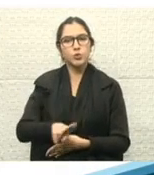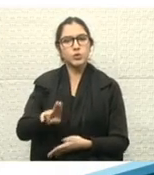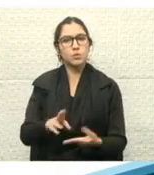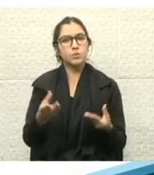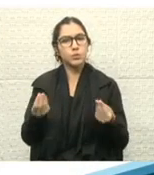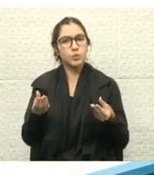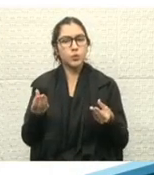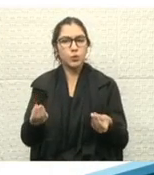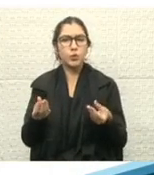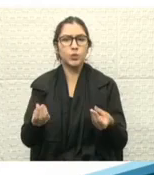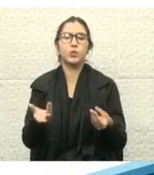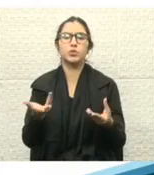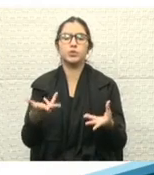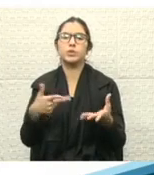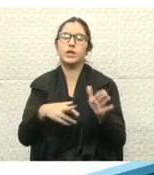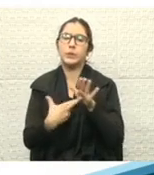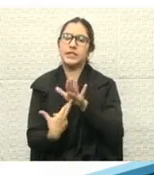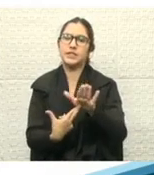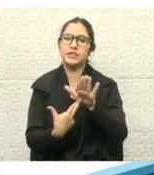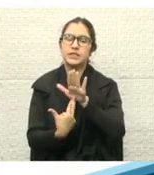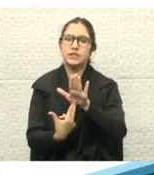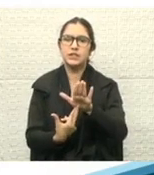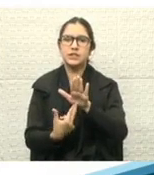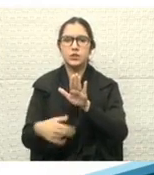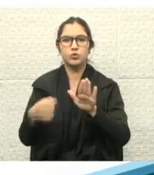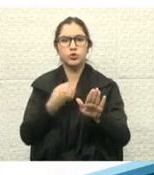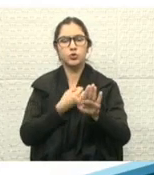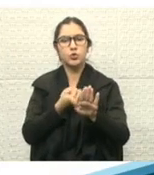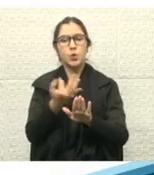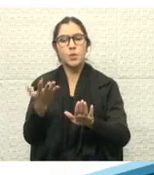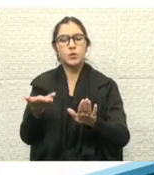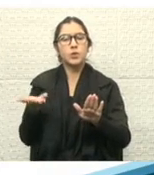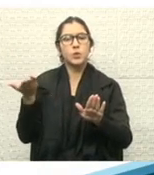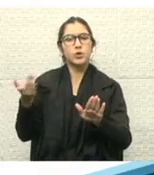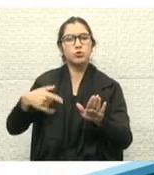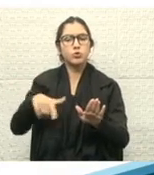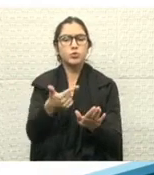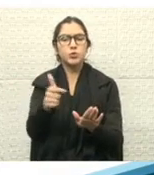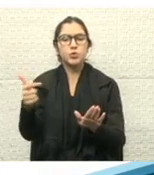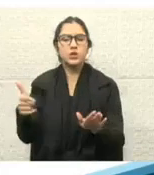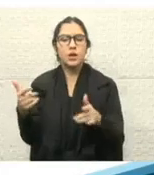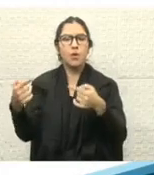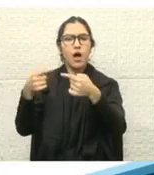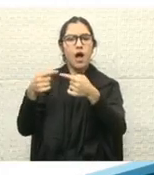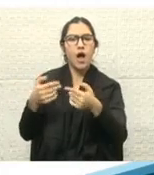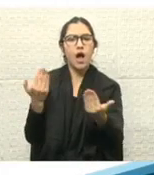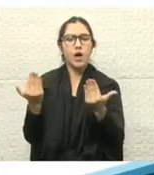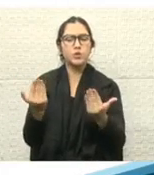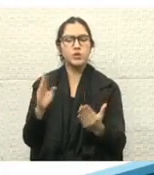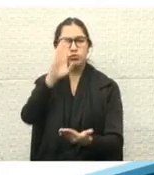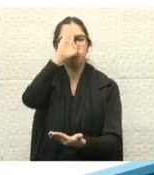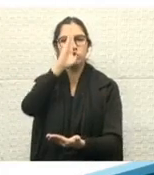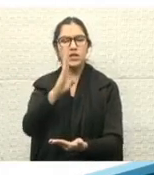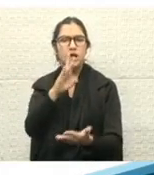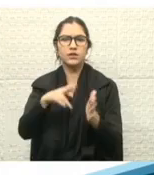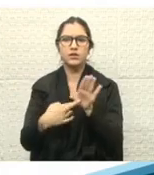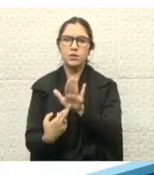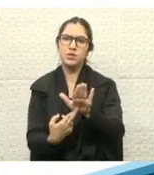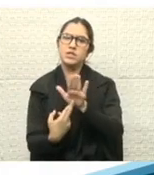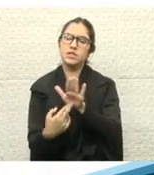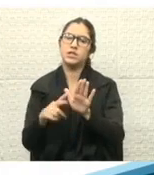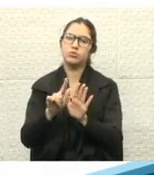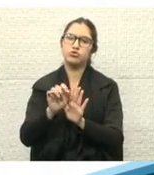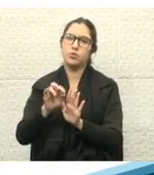muito na representação dos números quando nós não temos uma associação direta com as